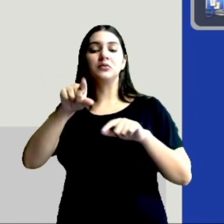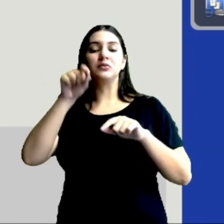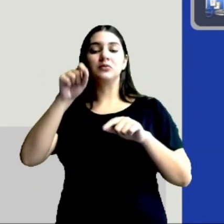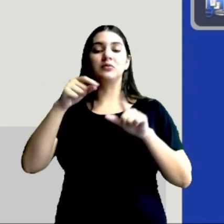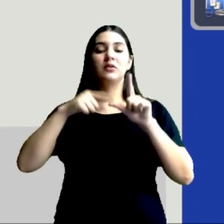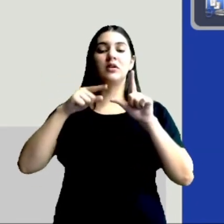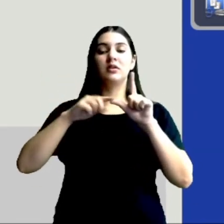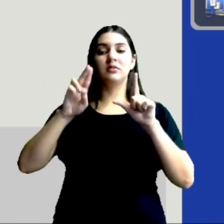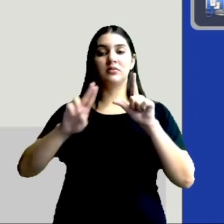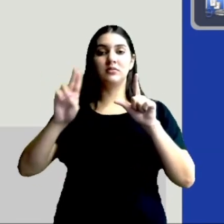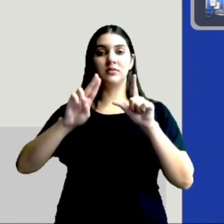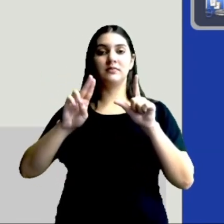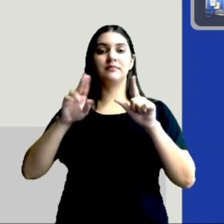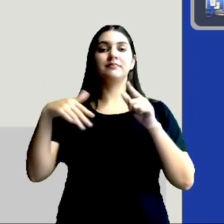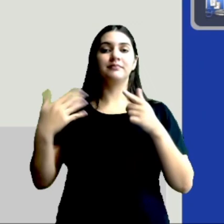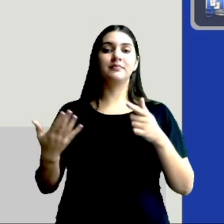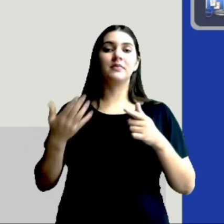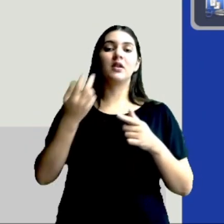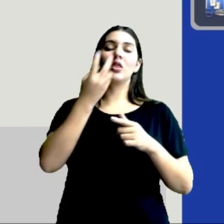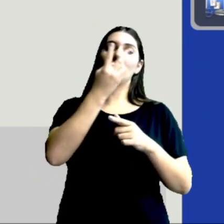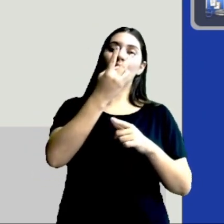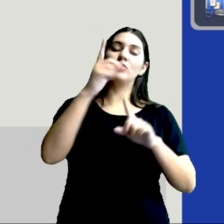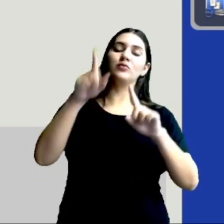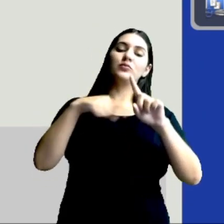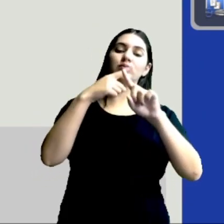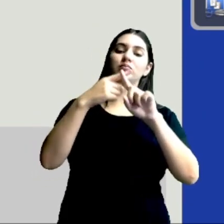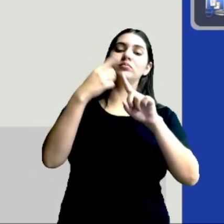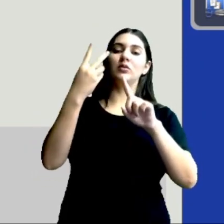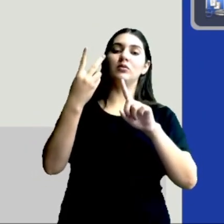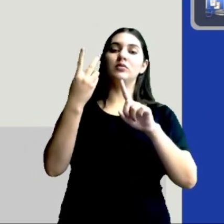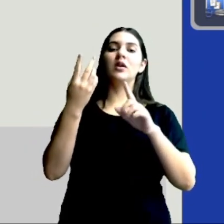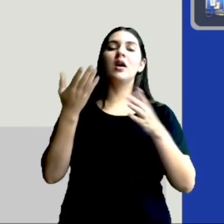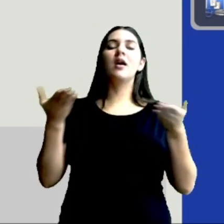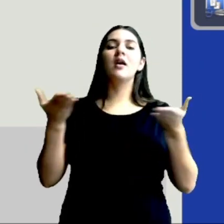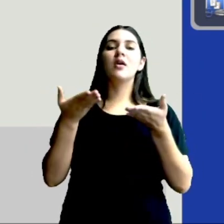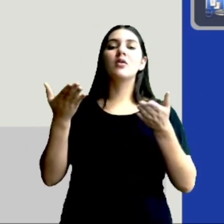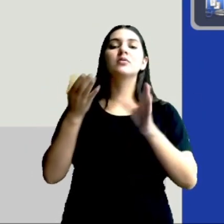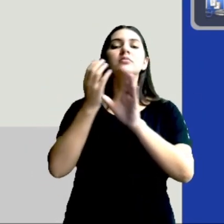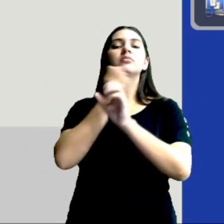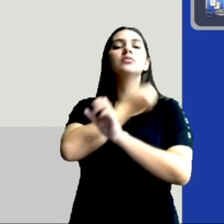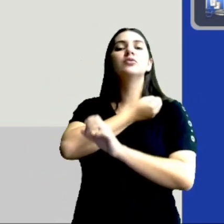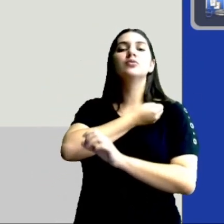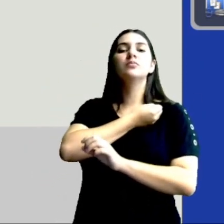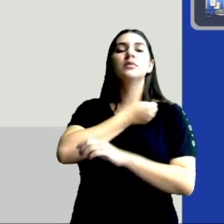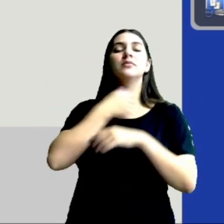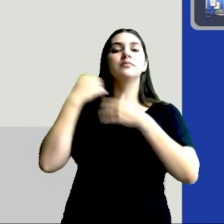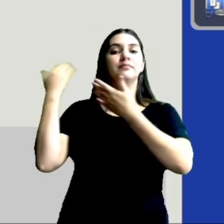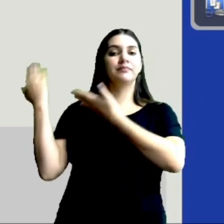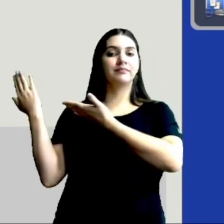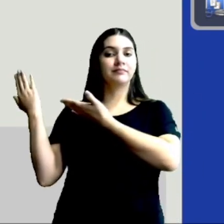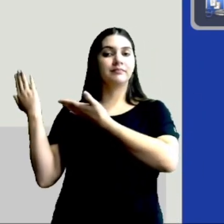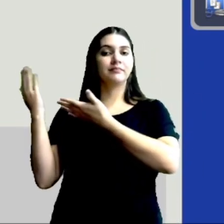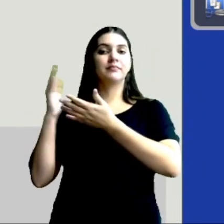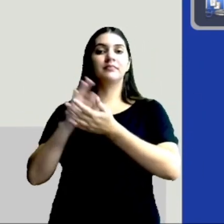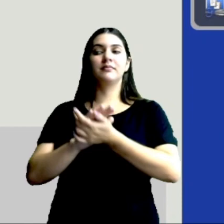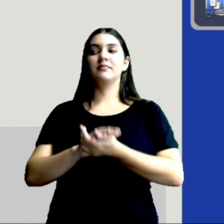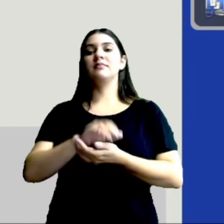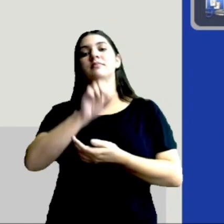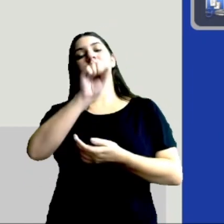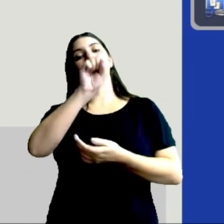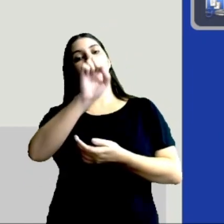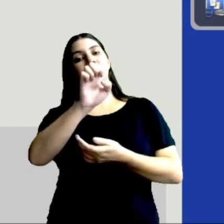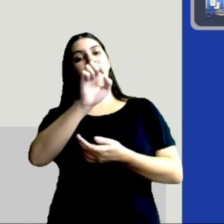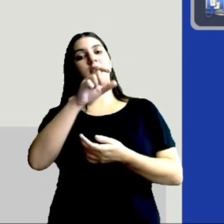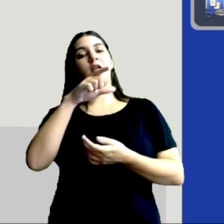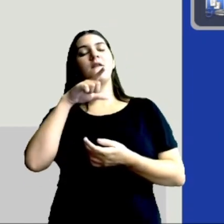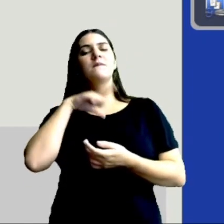que é multiplicar por 2, somou com 5, chegou a 91. E agora, que número é esse? Vamos descobrir? Então, ó, se você tem o